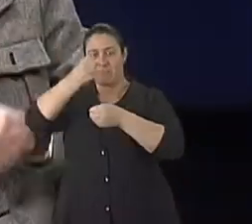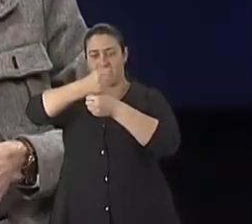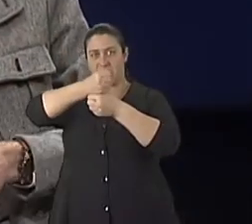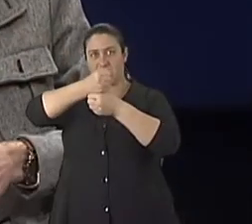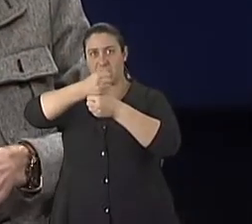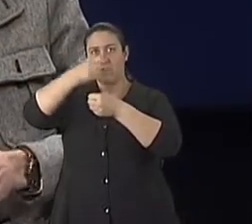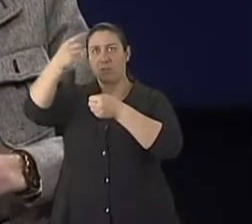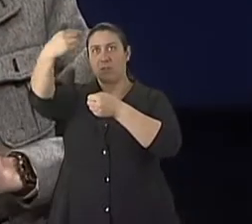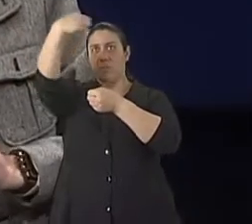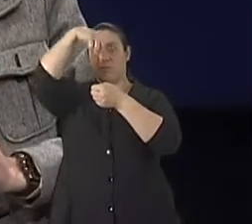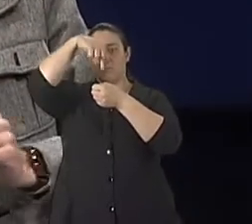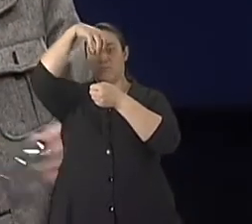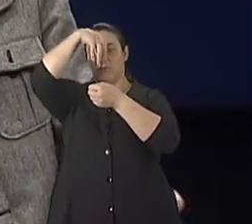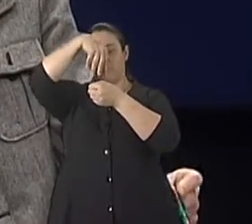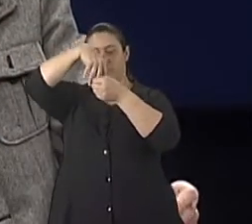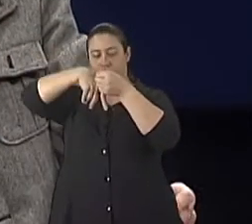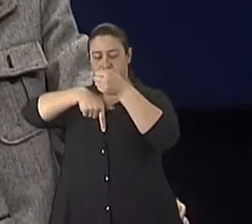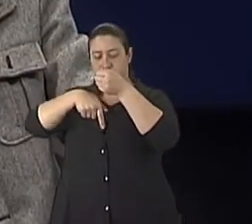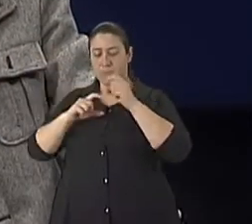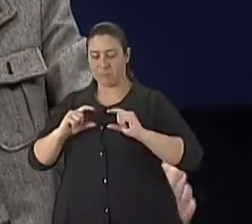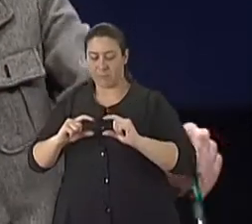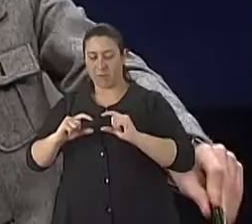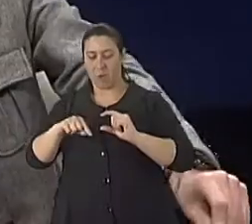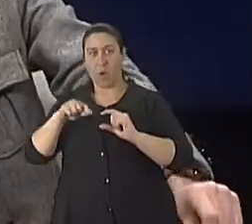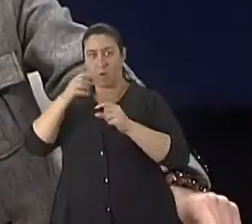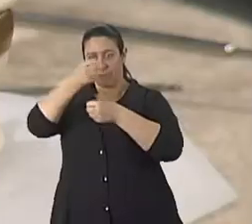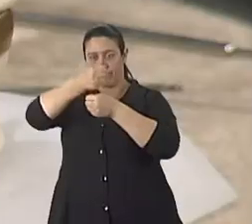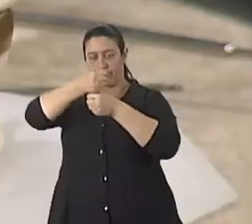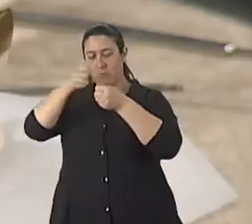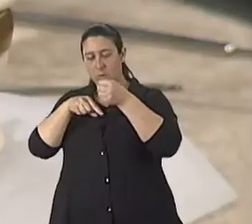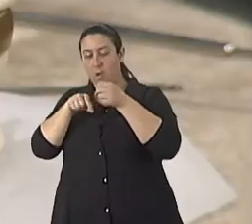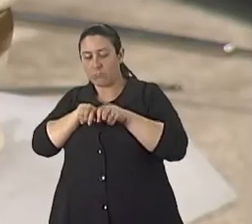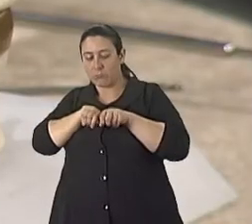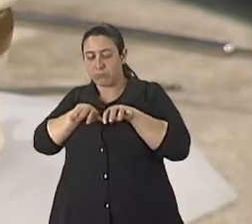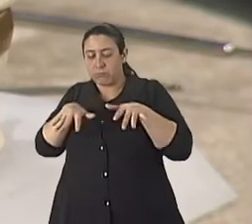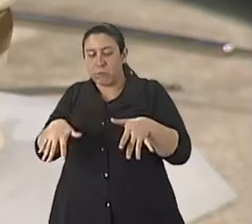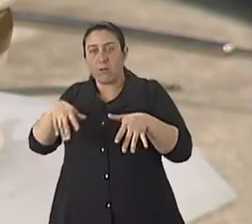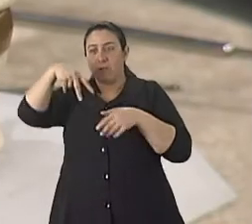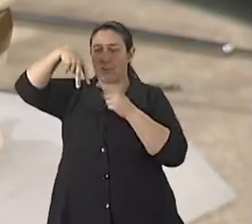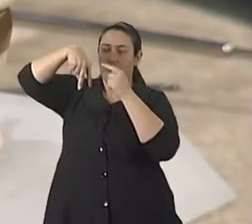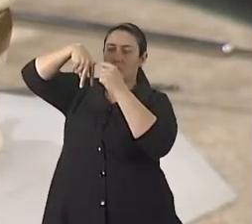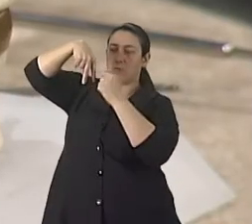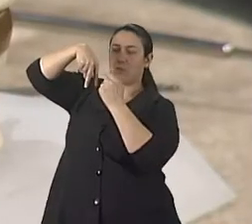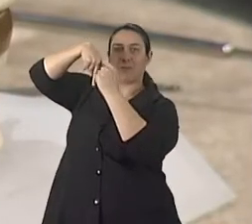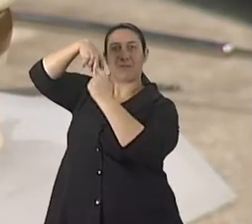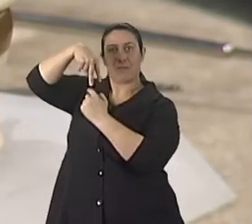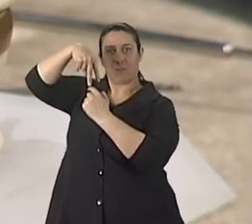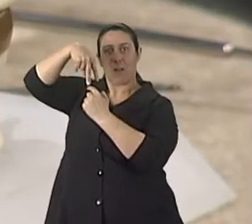e desce e levando toda a perna então a dor ciática é uma dor geralmente por uma compressão do nervo a a